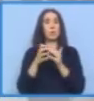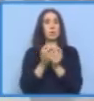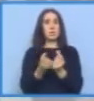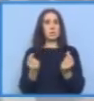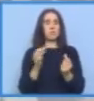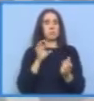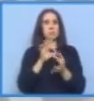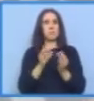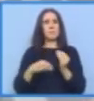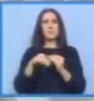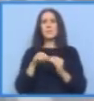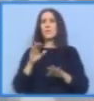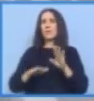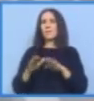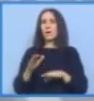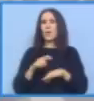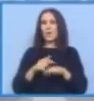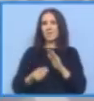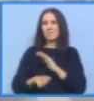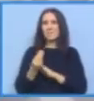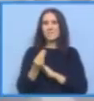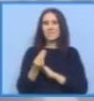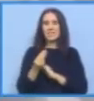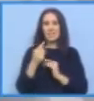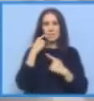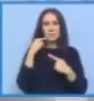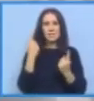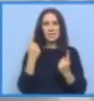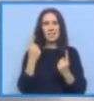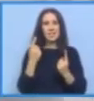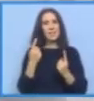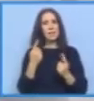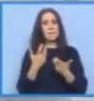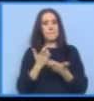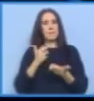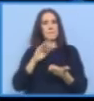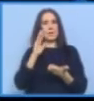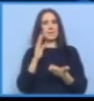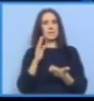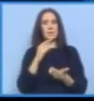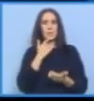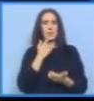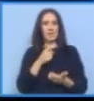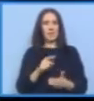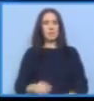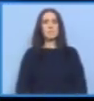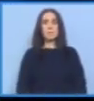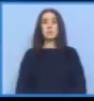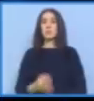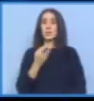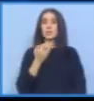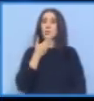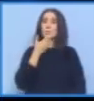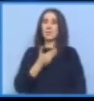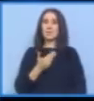mas também, às vezes, a hora imprópria a que ela é apresentada. É mais marcante e é mais significativo até. Sim, são